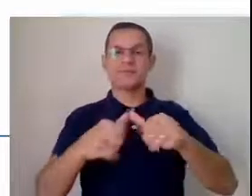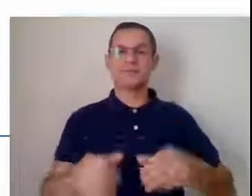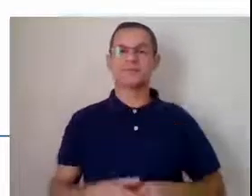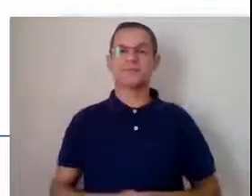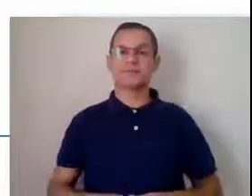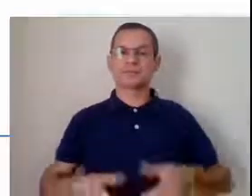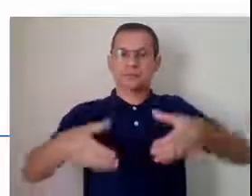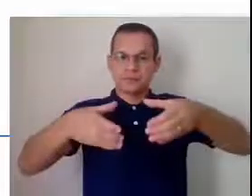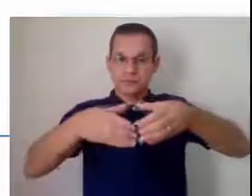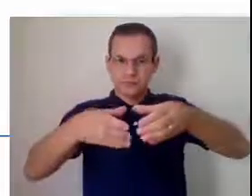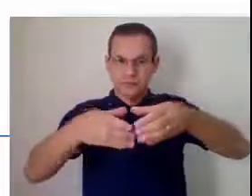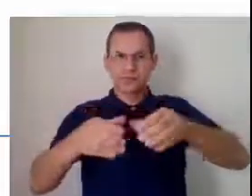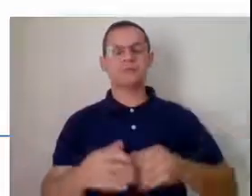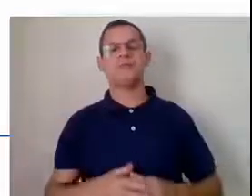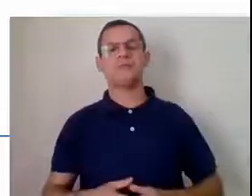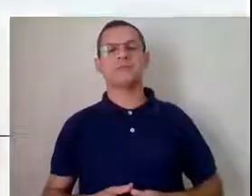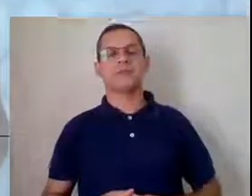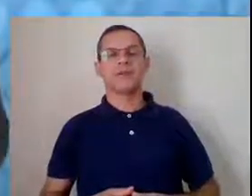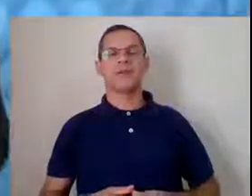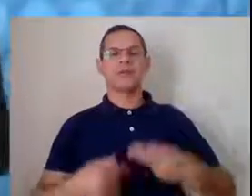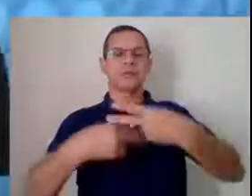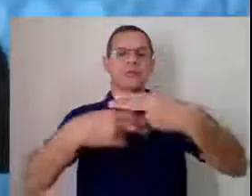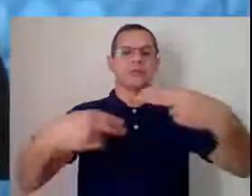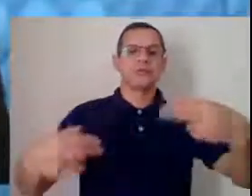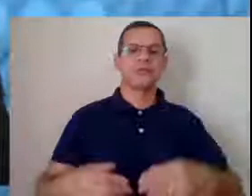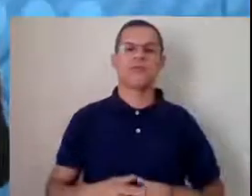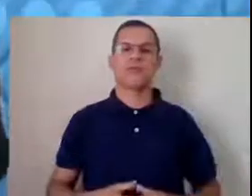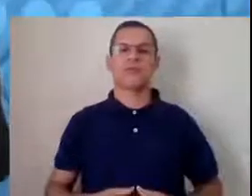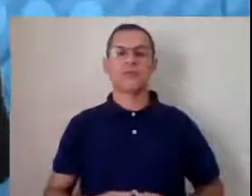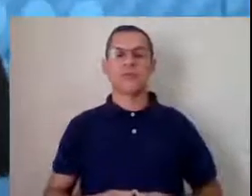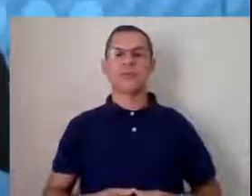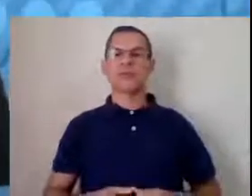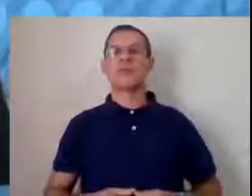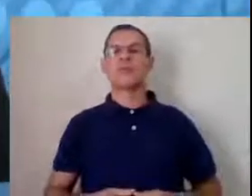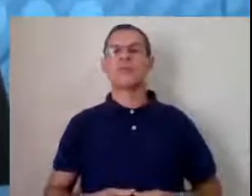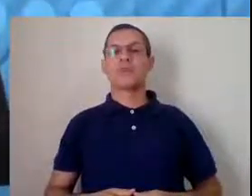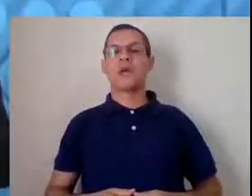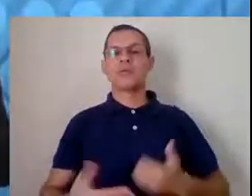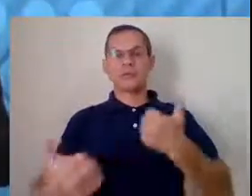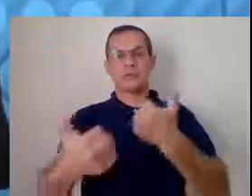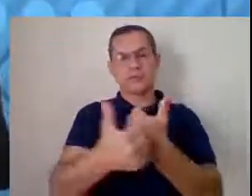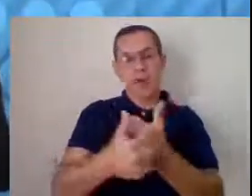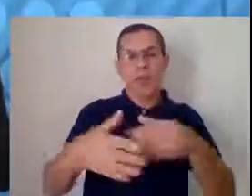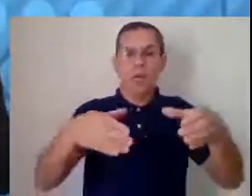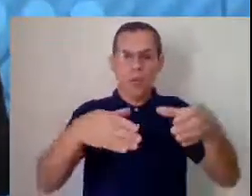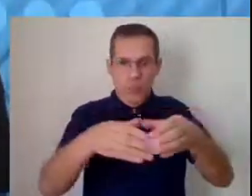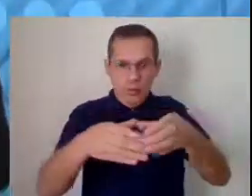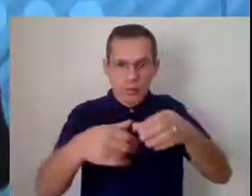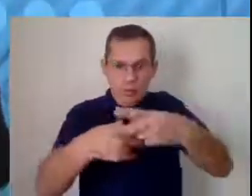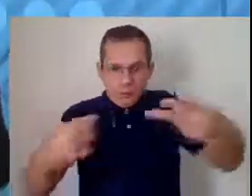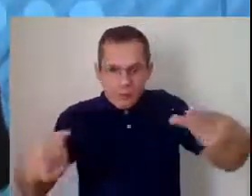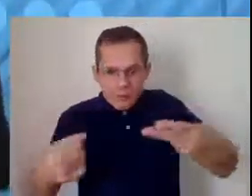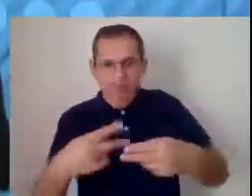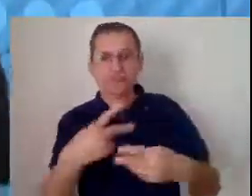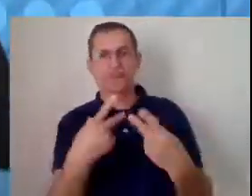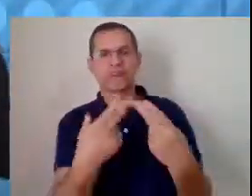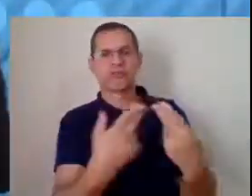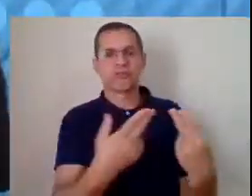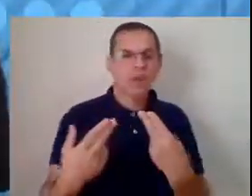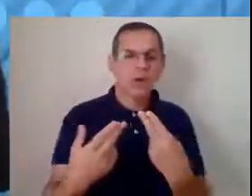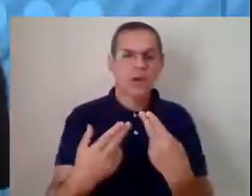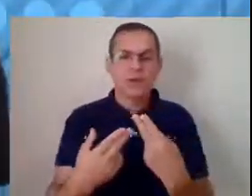esse conjunto de elementos muito próximos ou conjunto de elementos